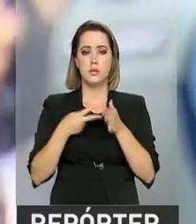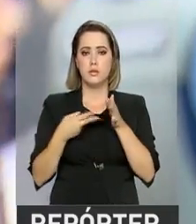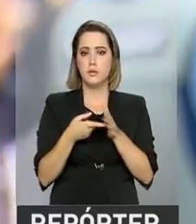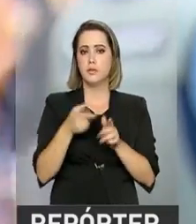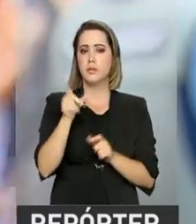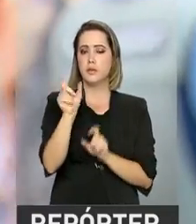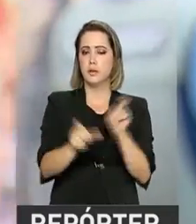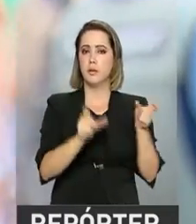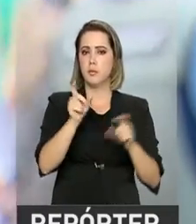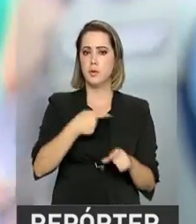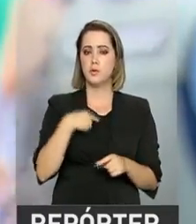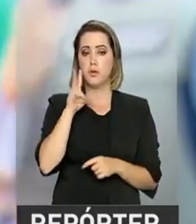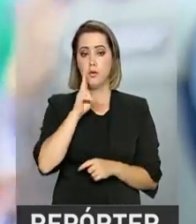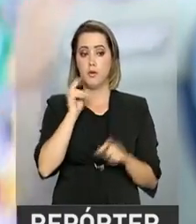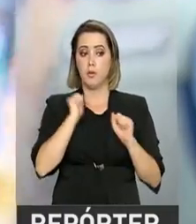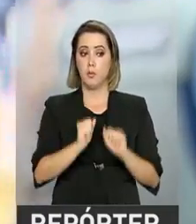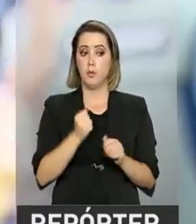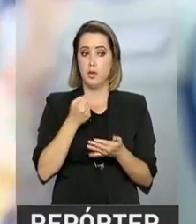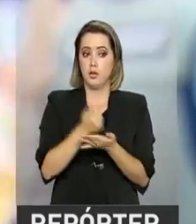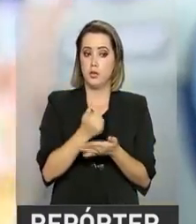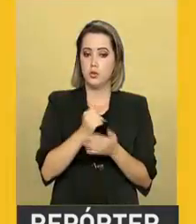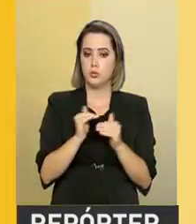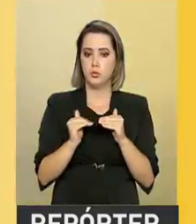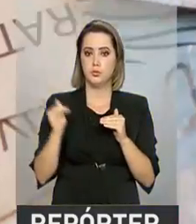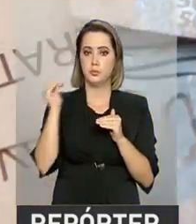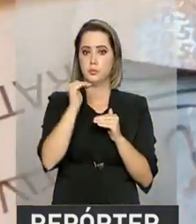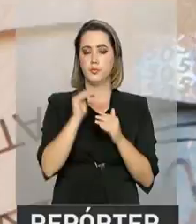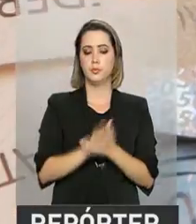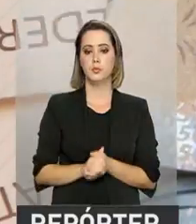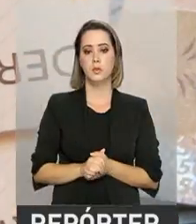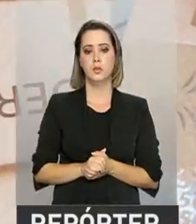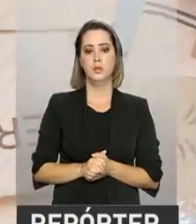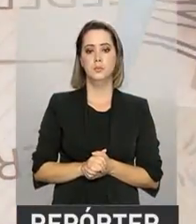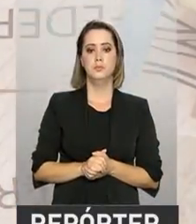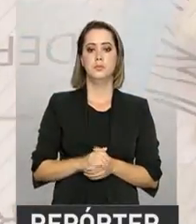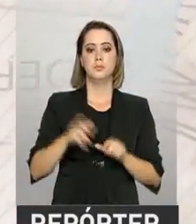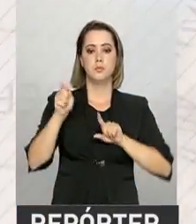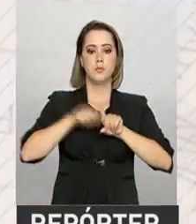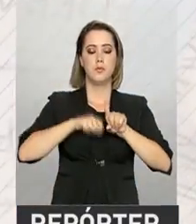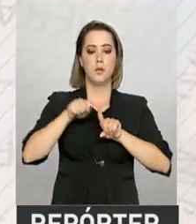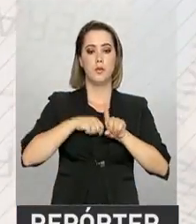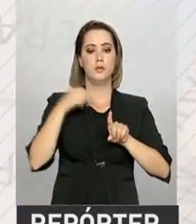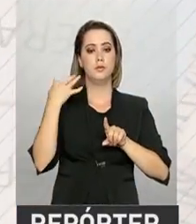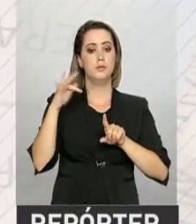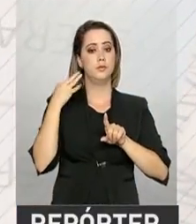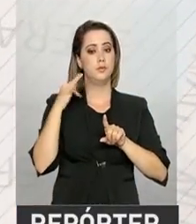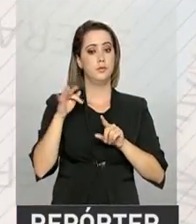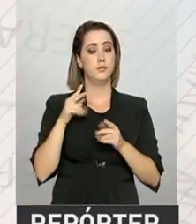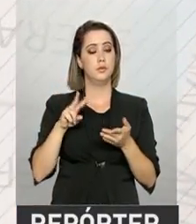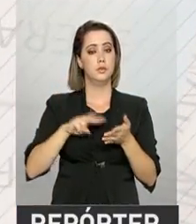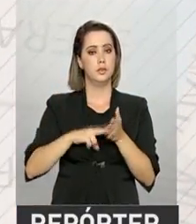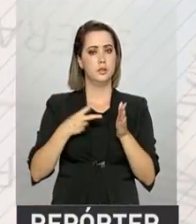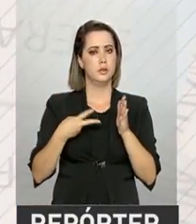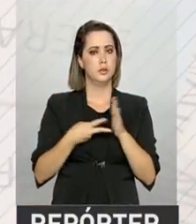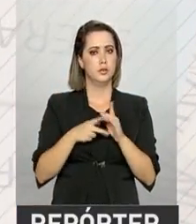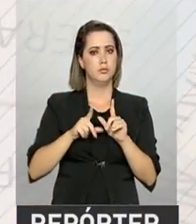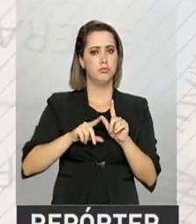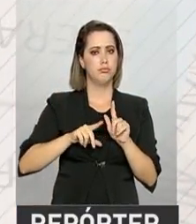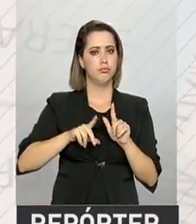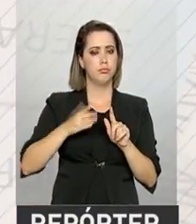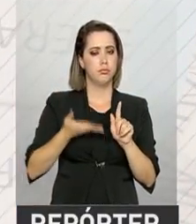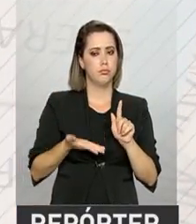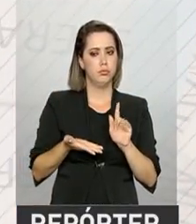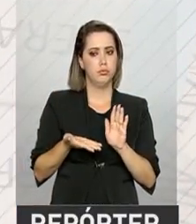poupança viu o poder de compra aumentar a poupança no mês de fevereiro de 2017 registrou valorização